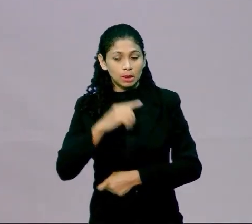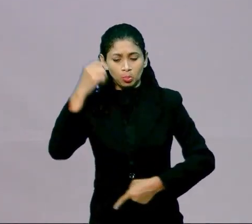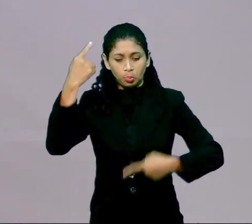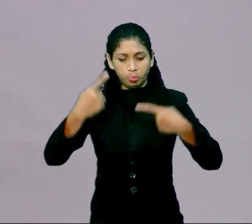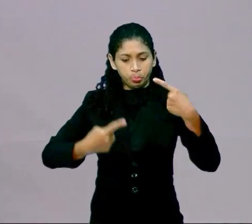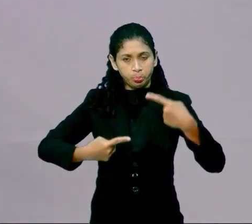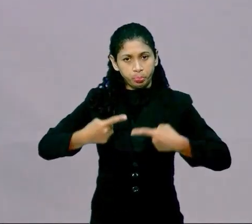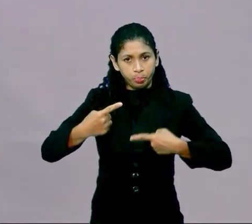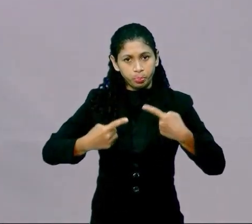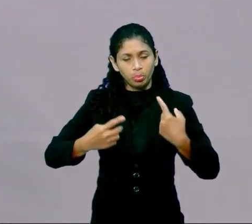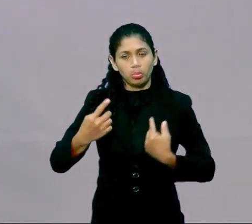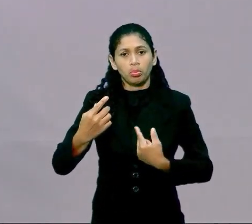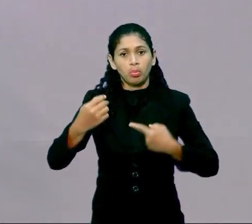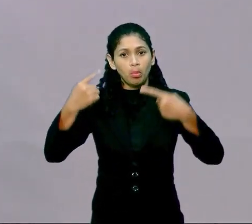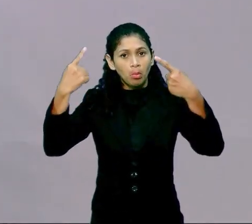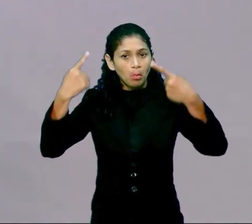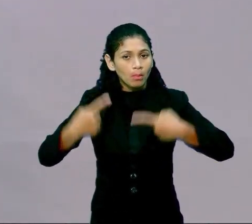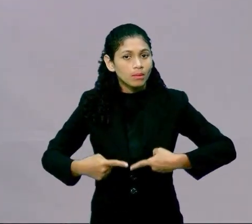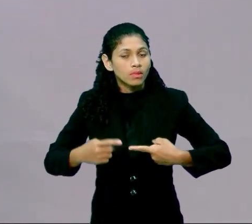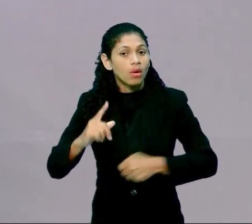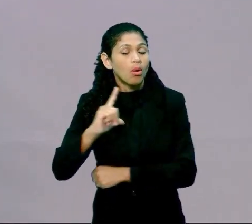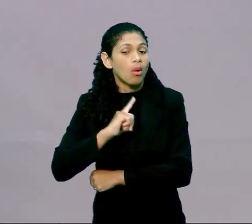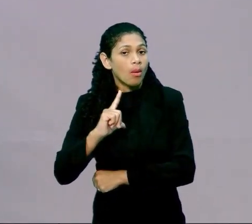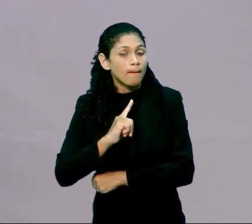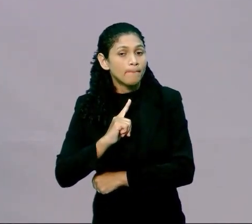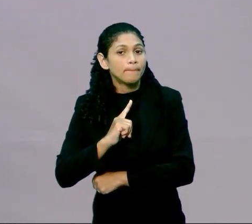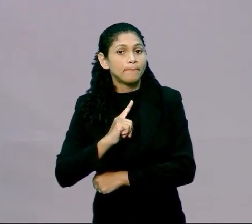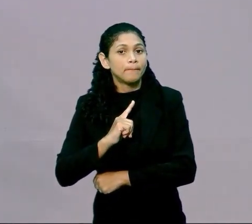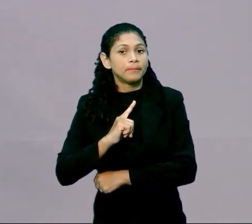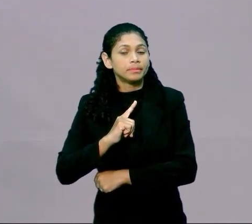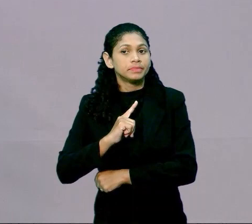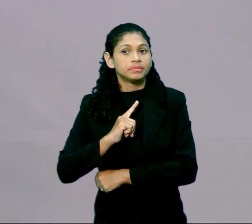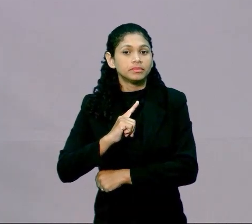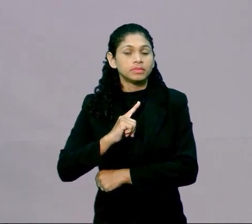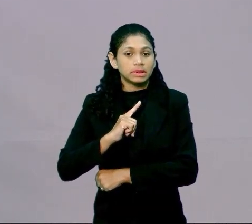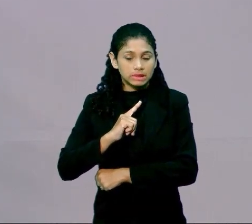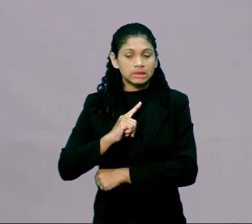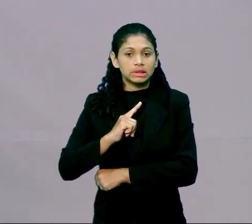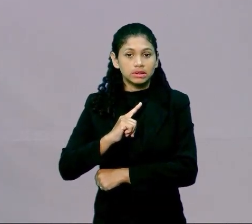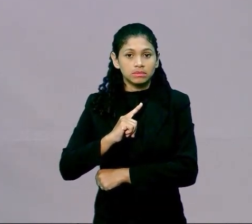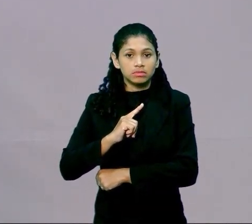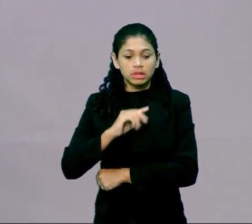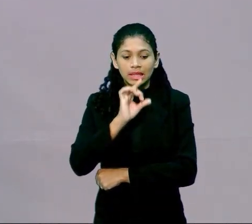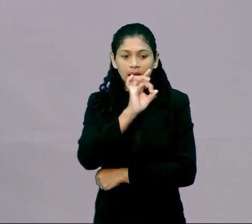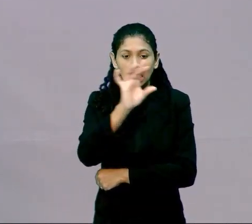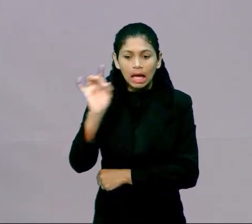outras videoaulas a respeito das questões culturais. Cada